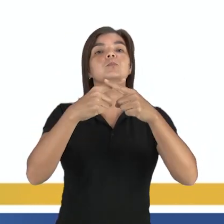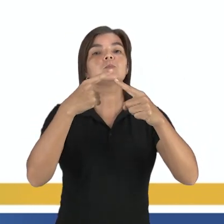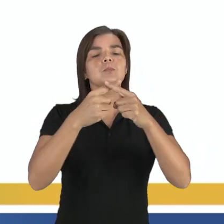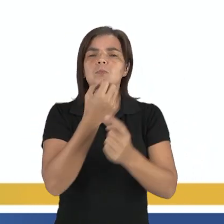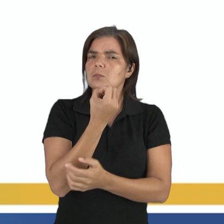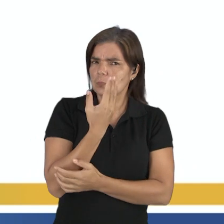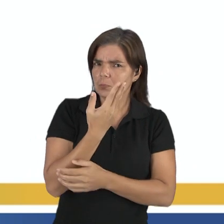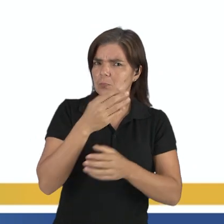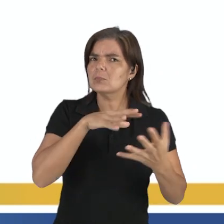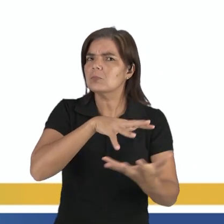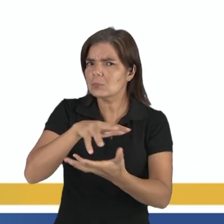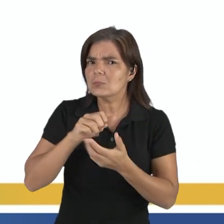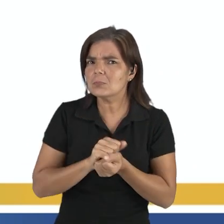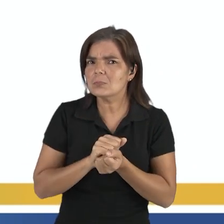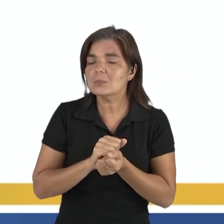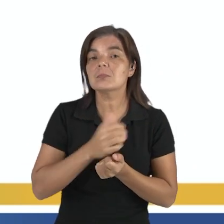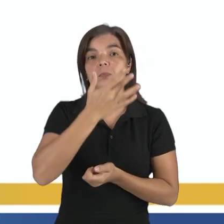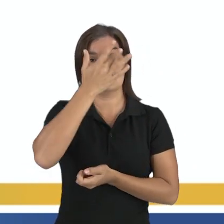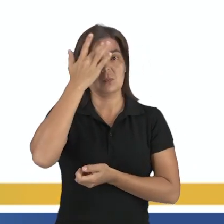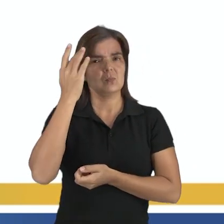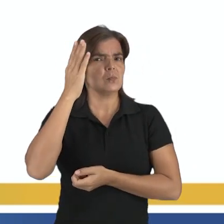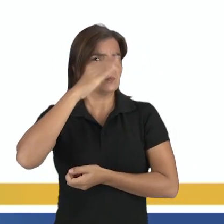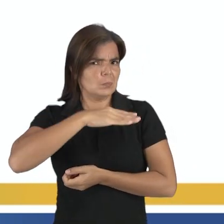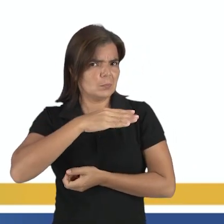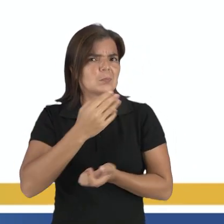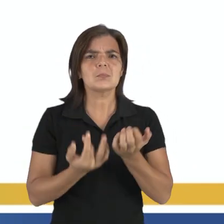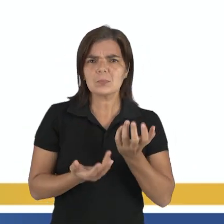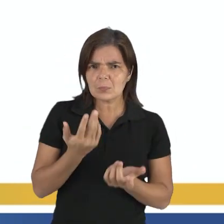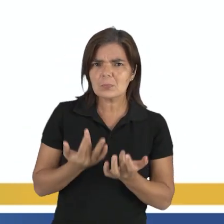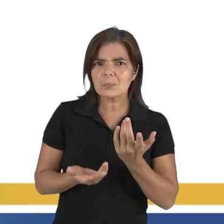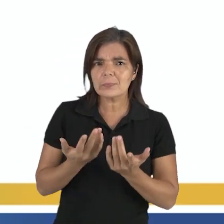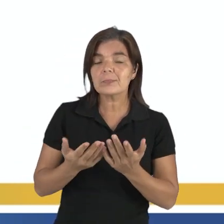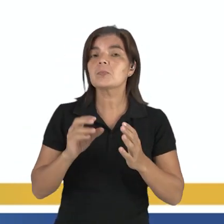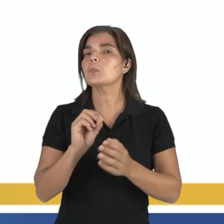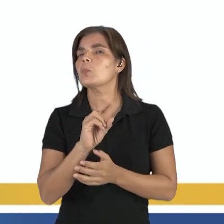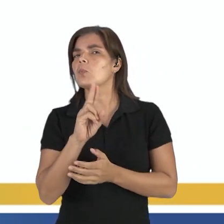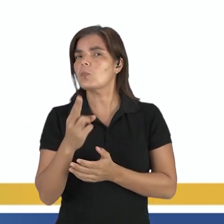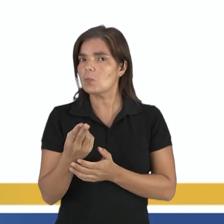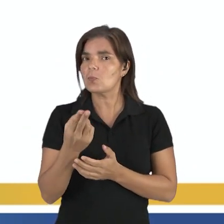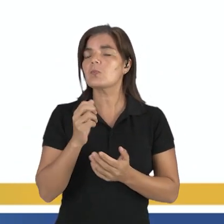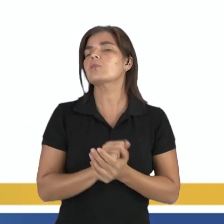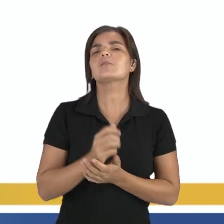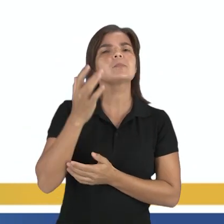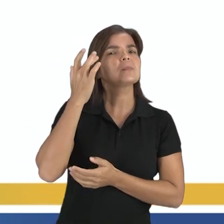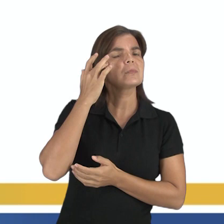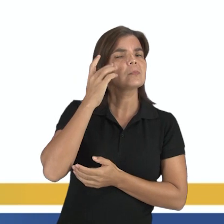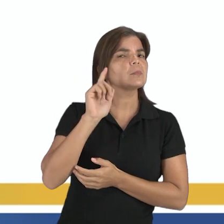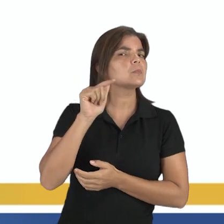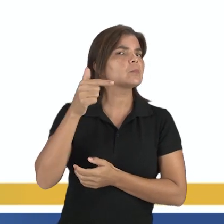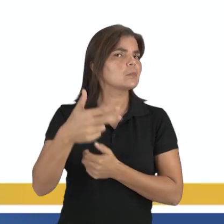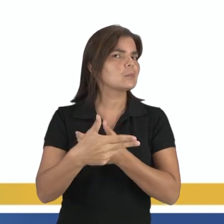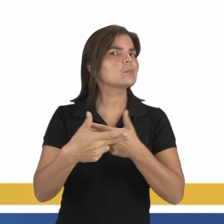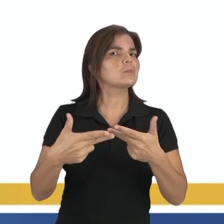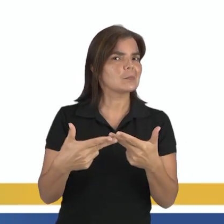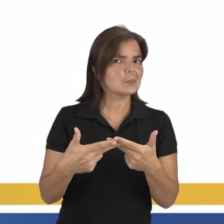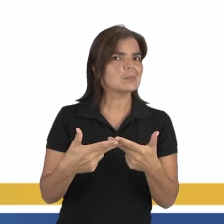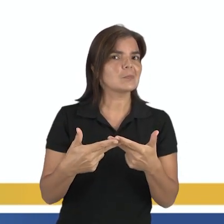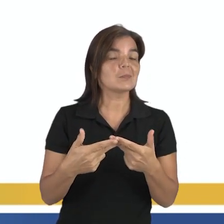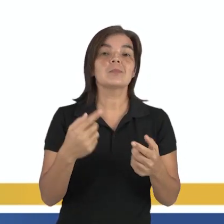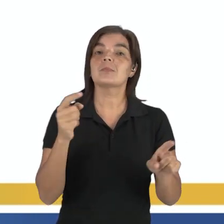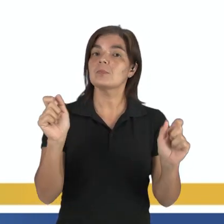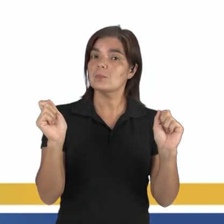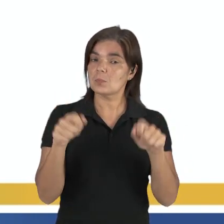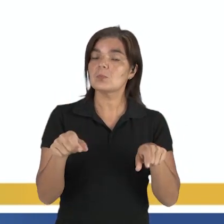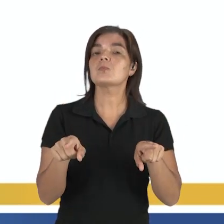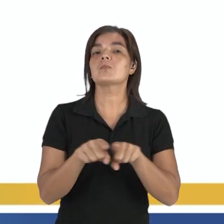foram boazinhas na terra? As pessoas mais então vão para o inferno? Ou será que tem outros aspectos